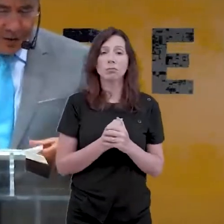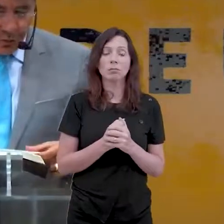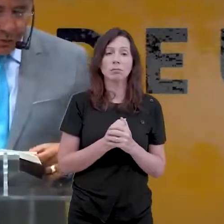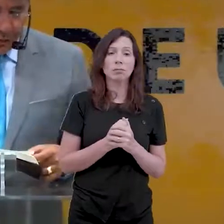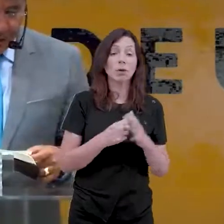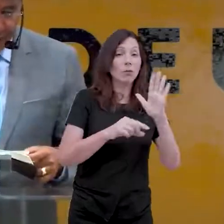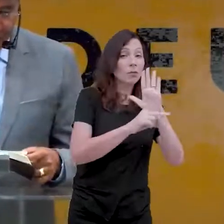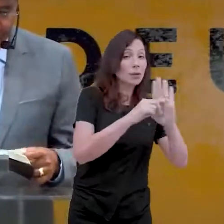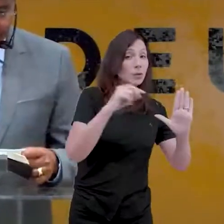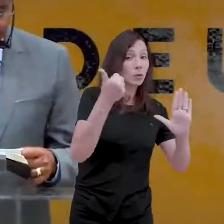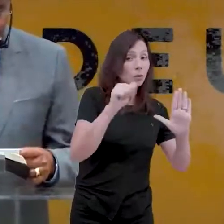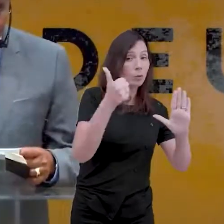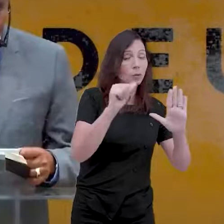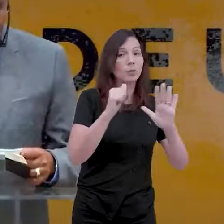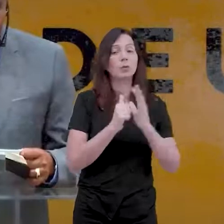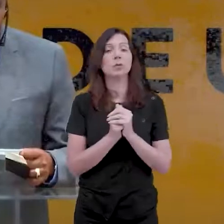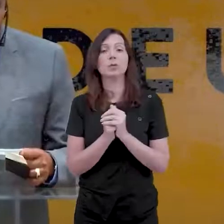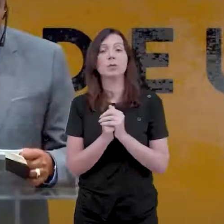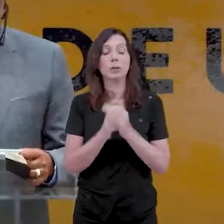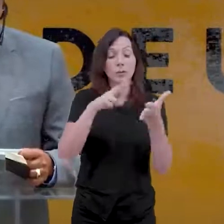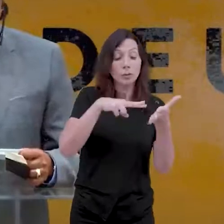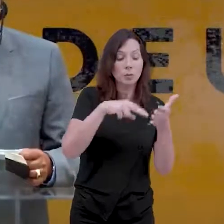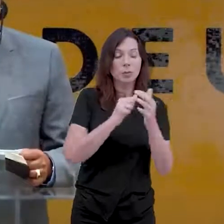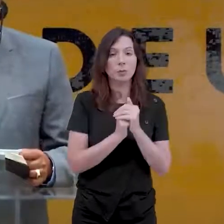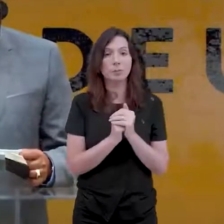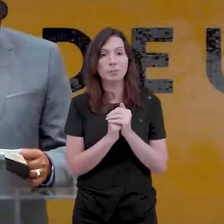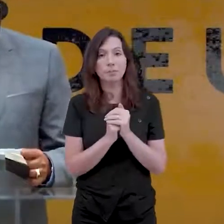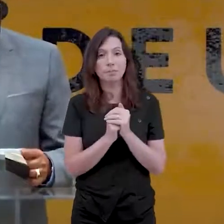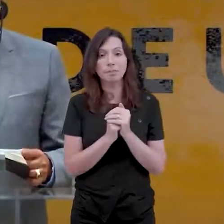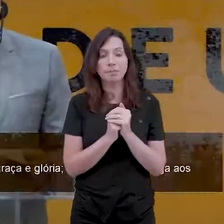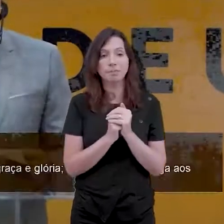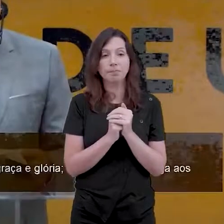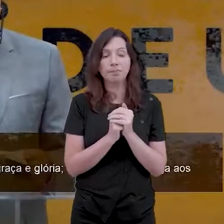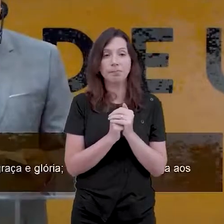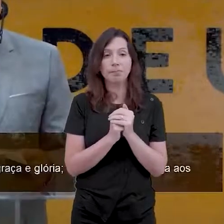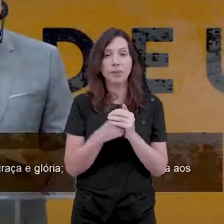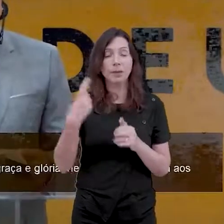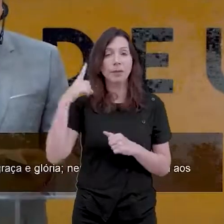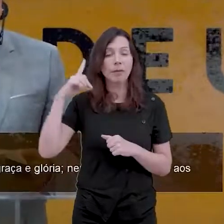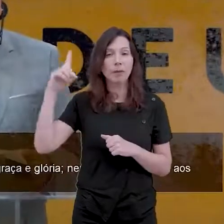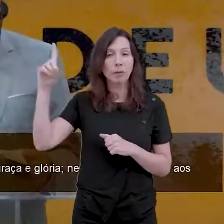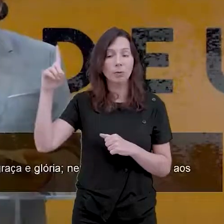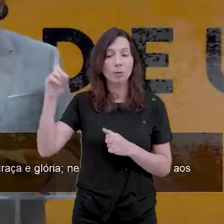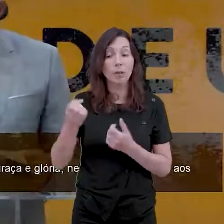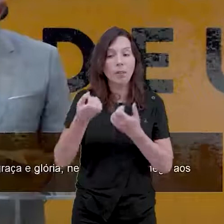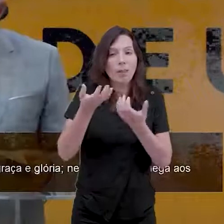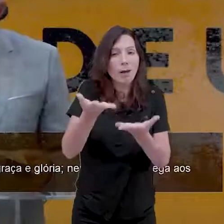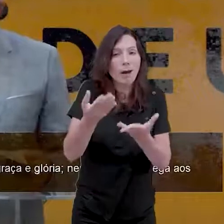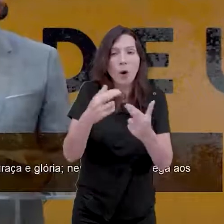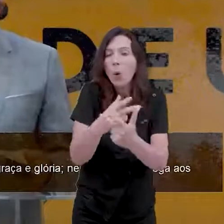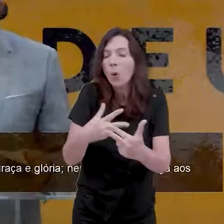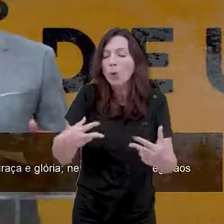do versículo 11, você pode ler a parte B do versículo 11 comigo? Nenhum bem sonega aos